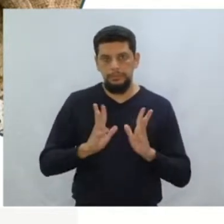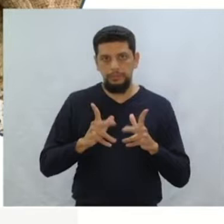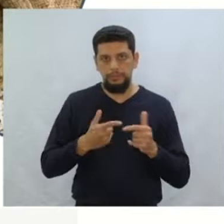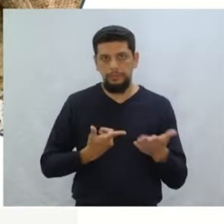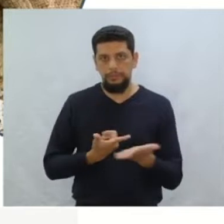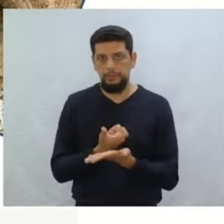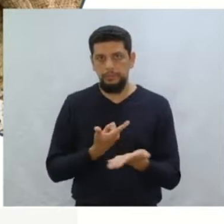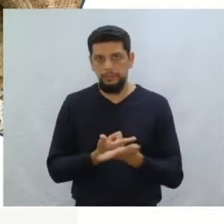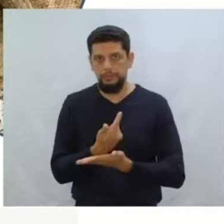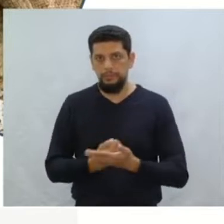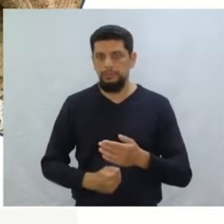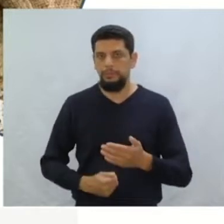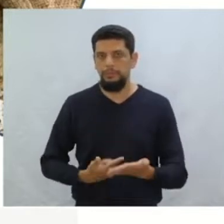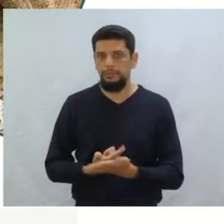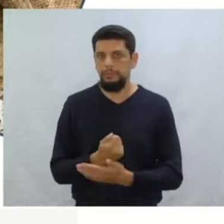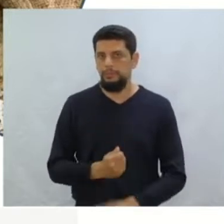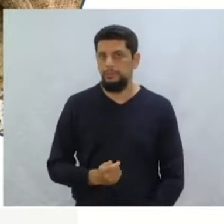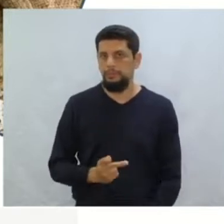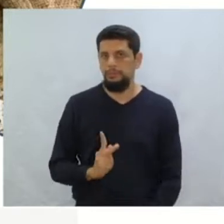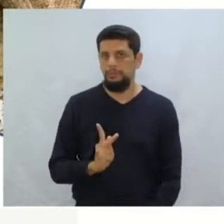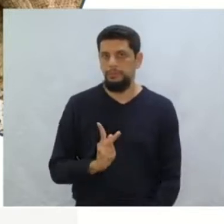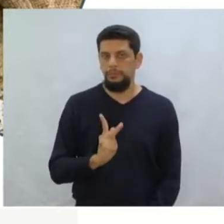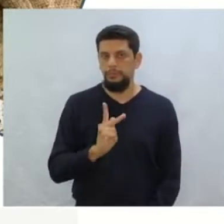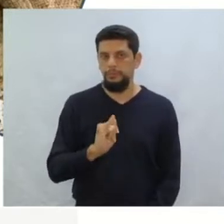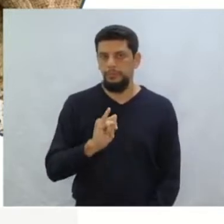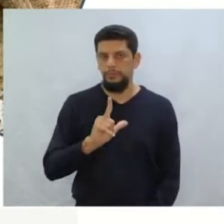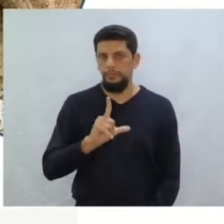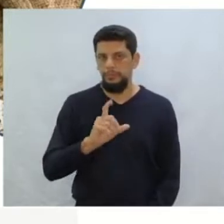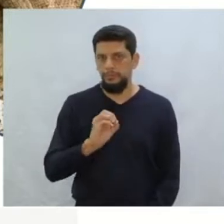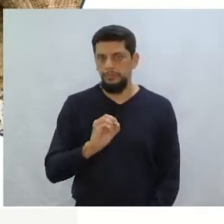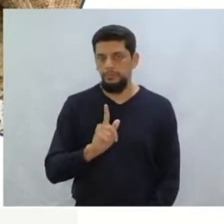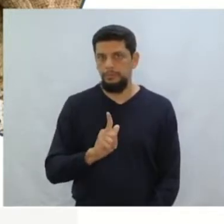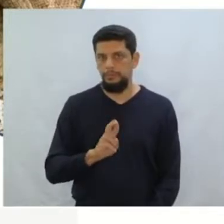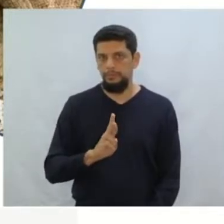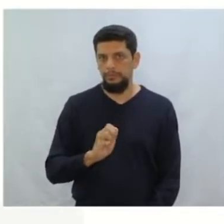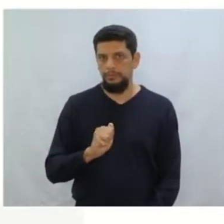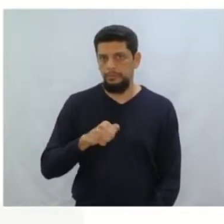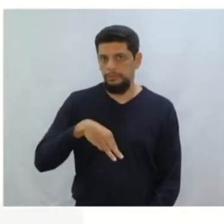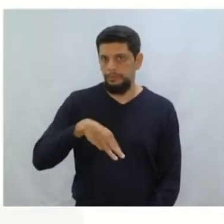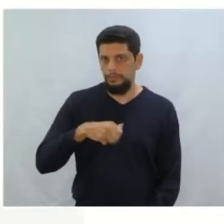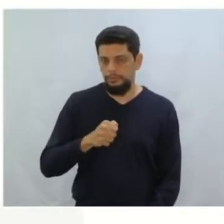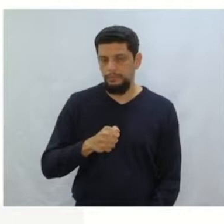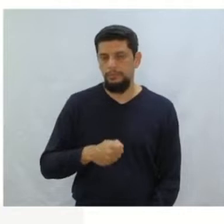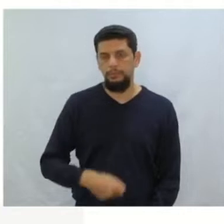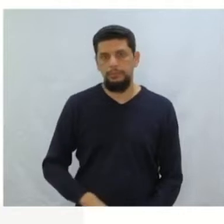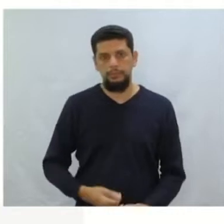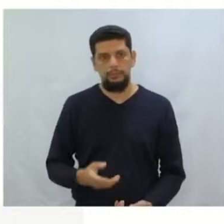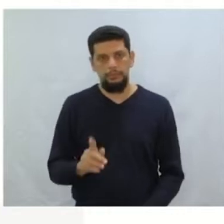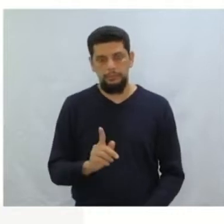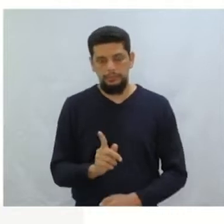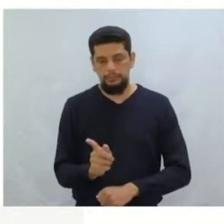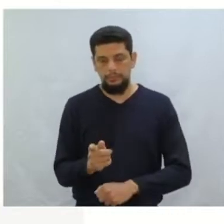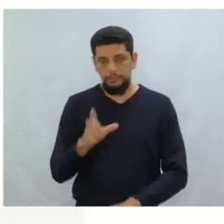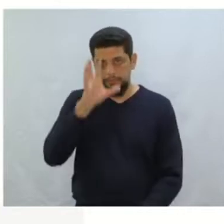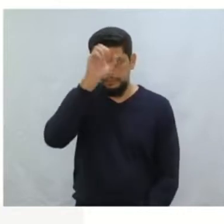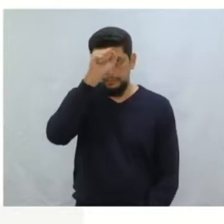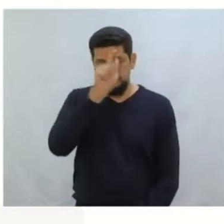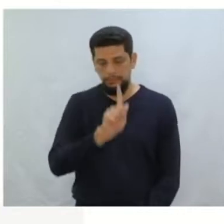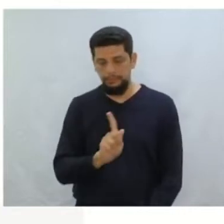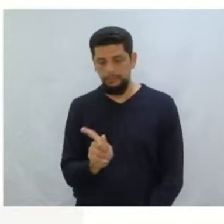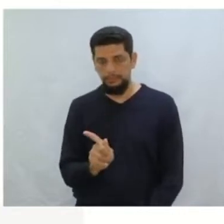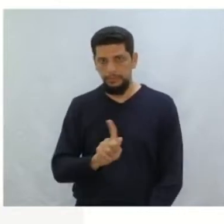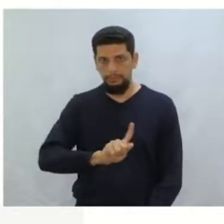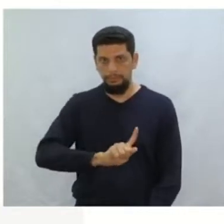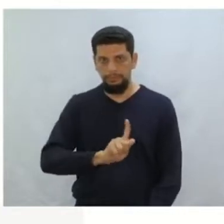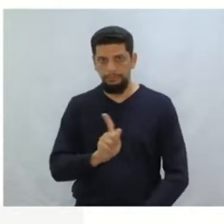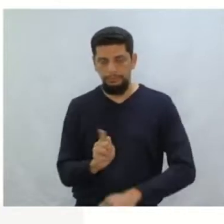de tudo aquilo que compramos por quilograma, tá? E vamos aprender a unidade de